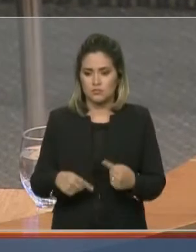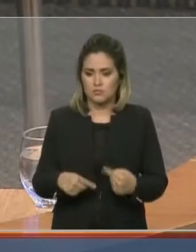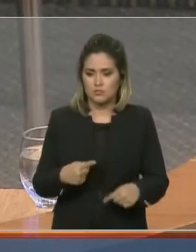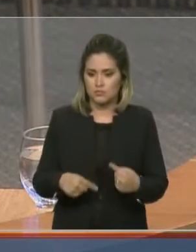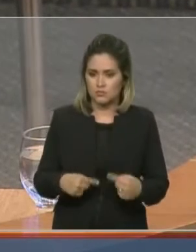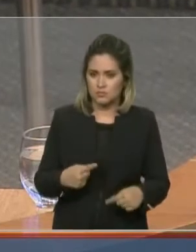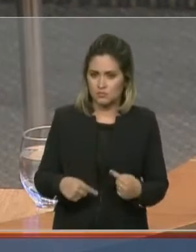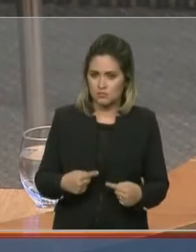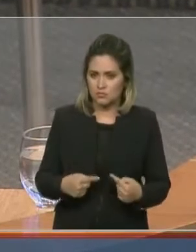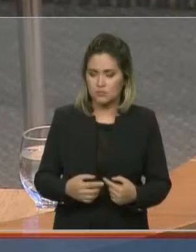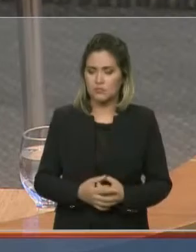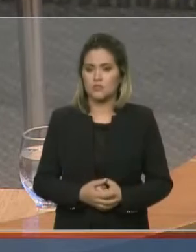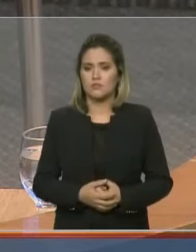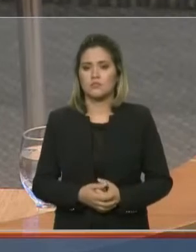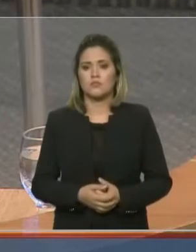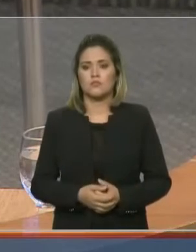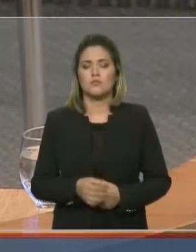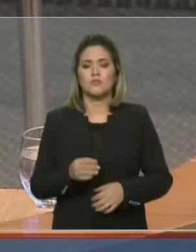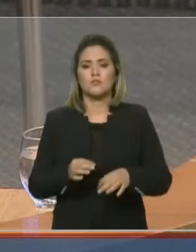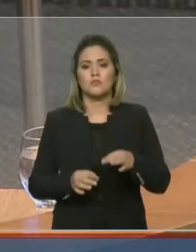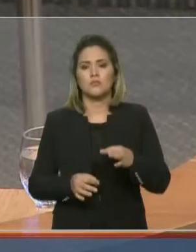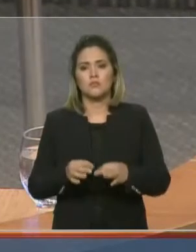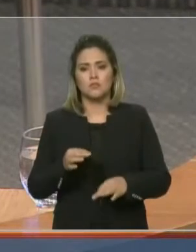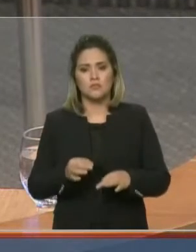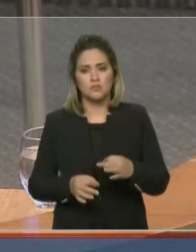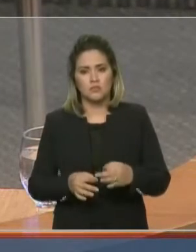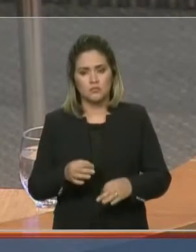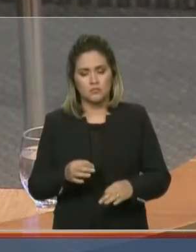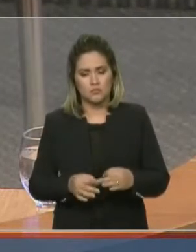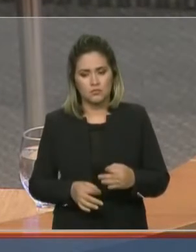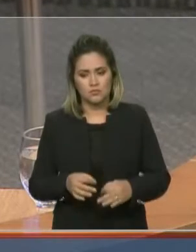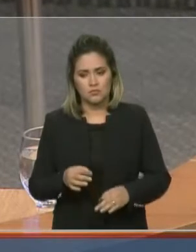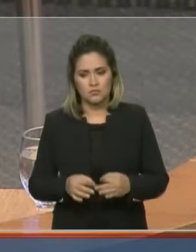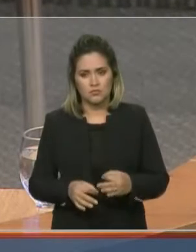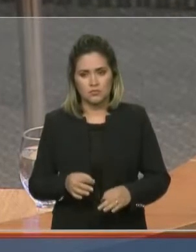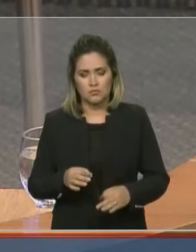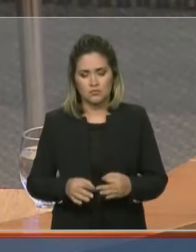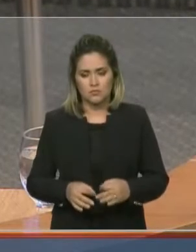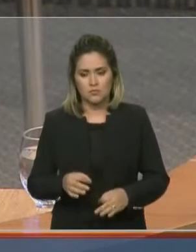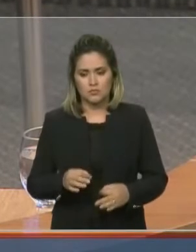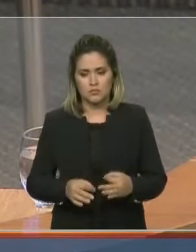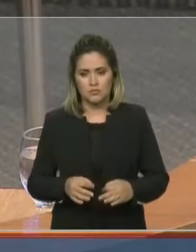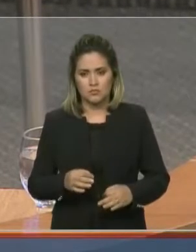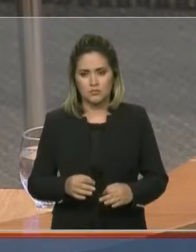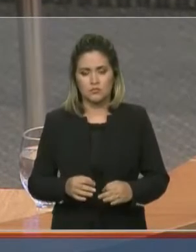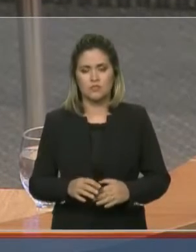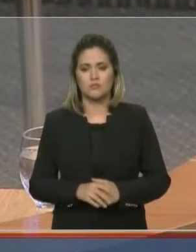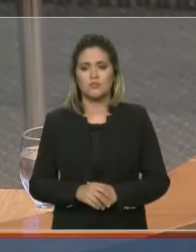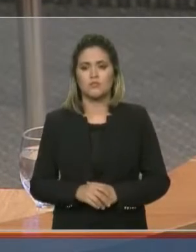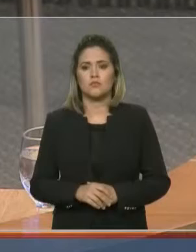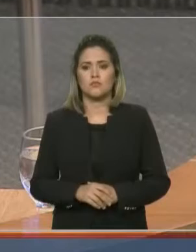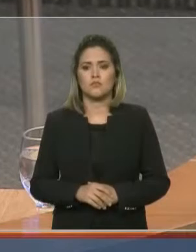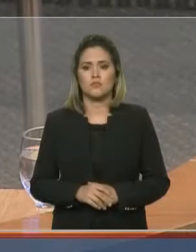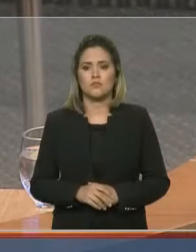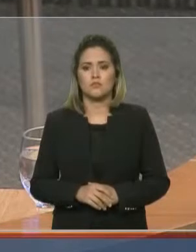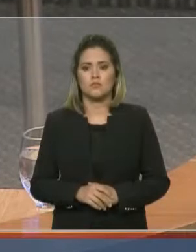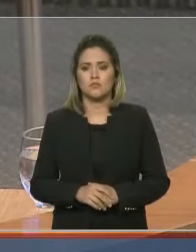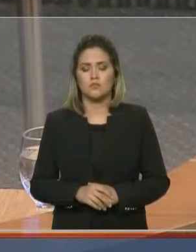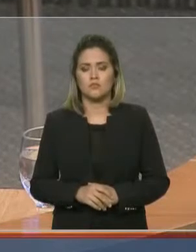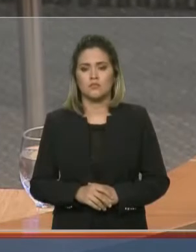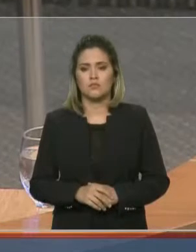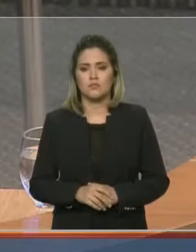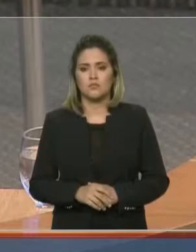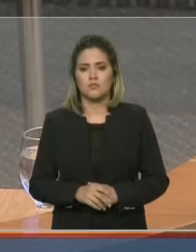o sábio, o justo, aquele que pratica a justiça, é aquele que reflete a